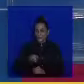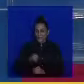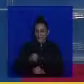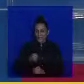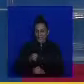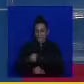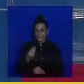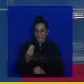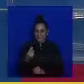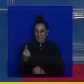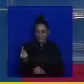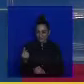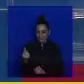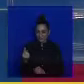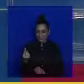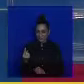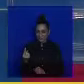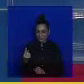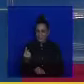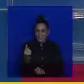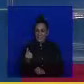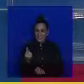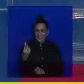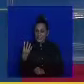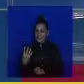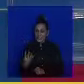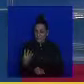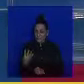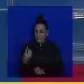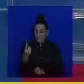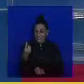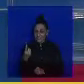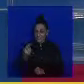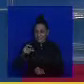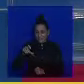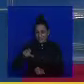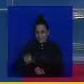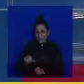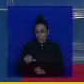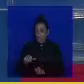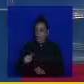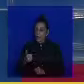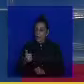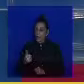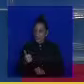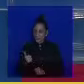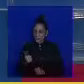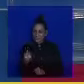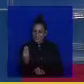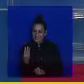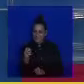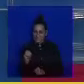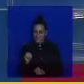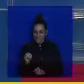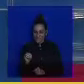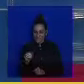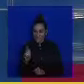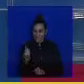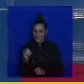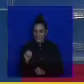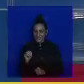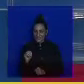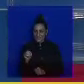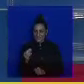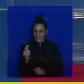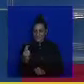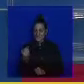sorteados: 31, 14, 19, 11, 30,